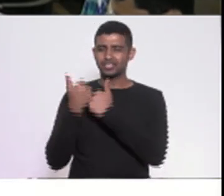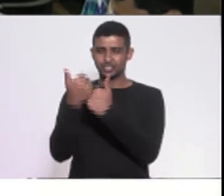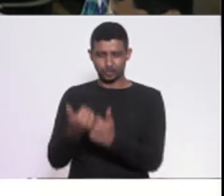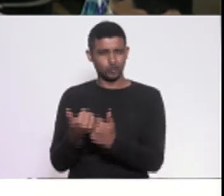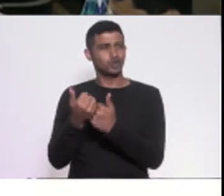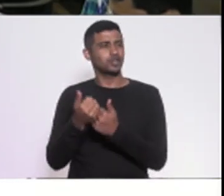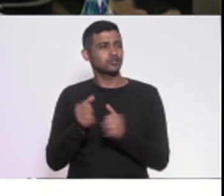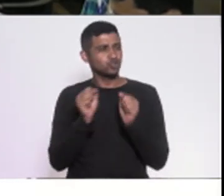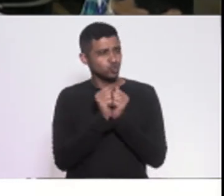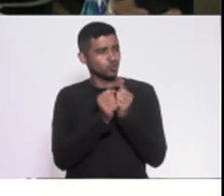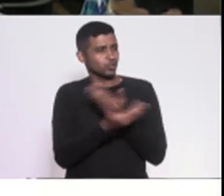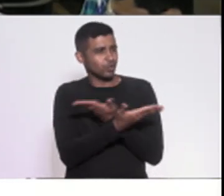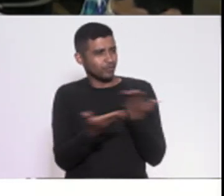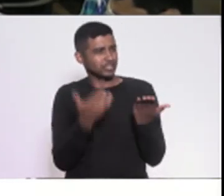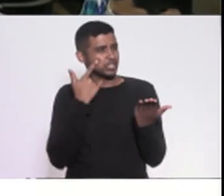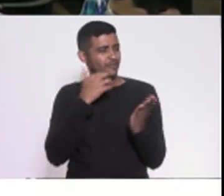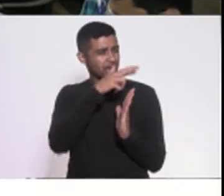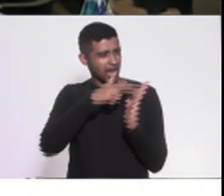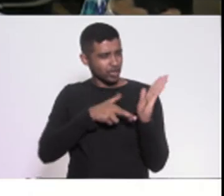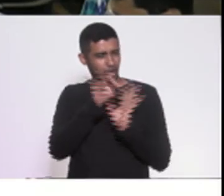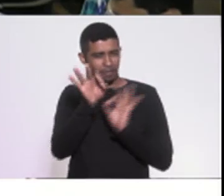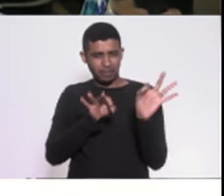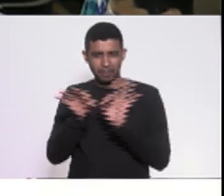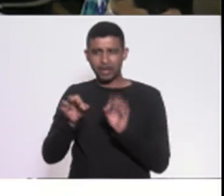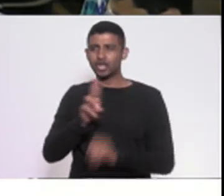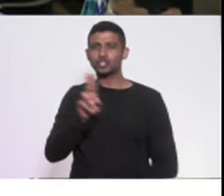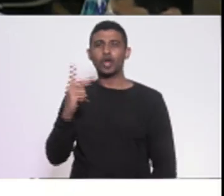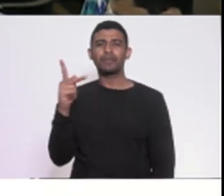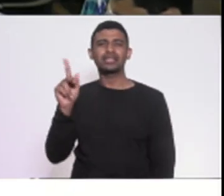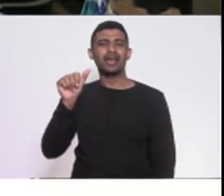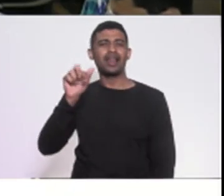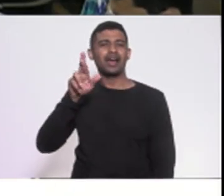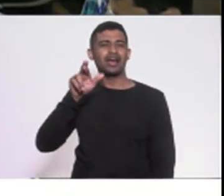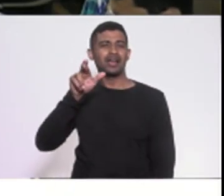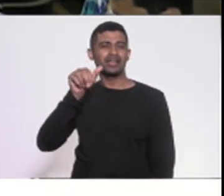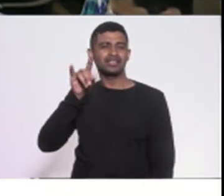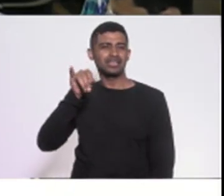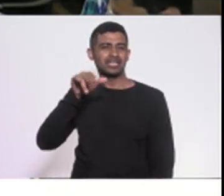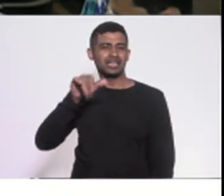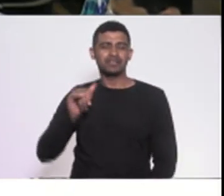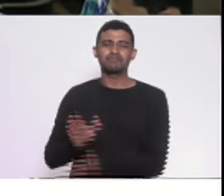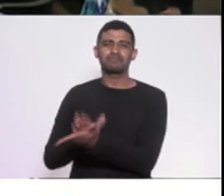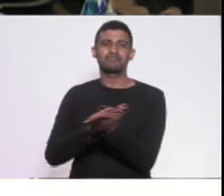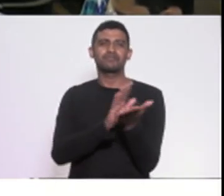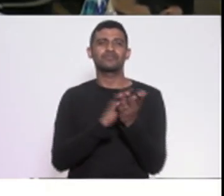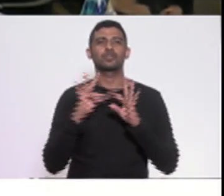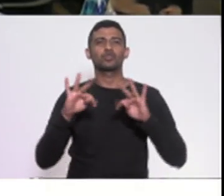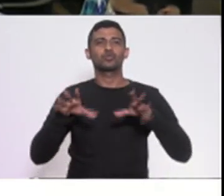vocês, obviamente, de todo esse relatório. Em nome da Adriana, eu parabenizo a todas as assessorias.